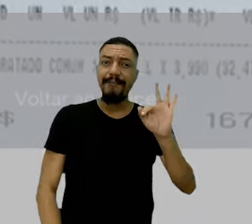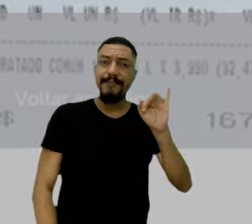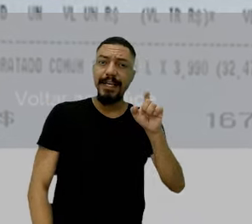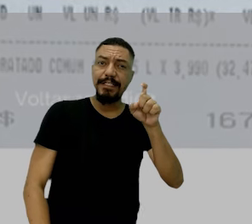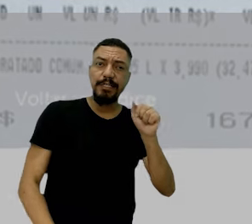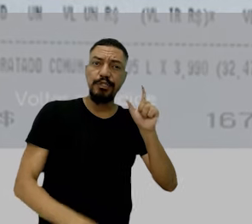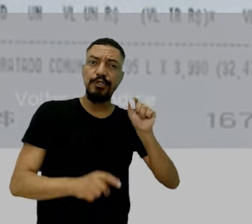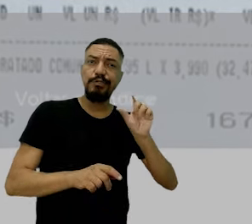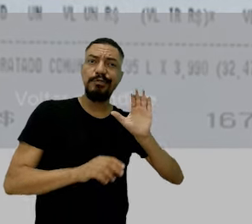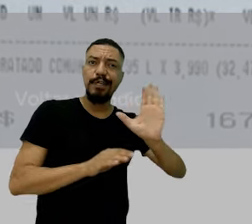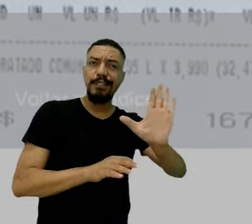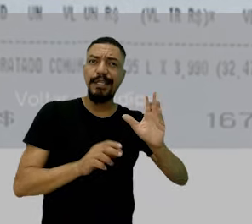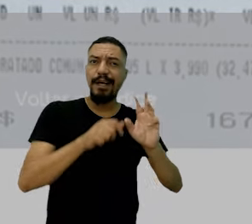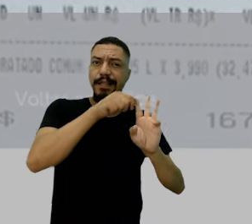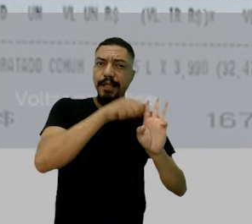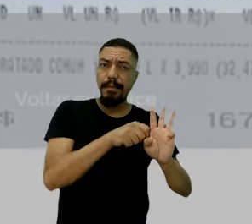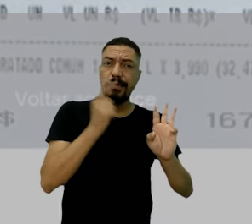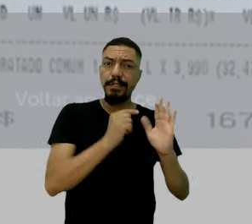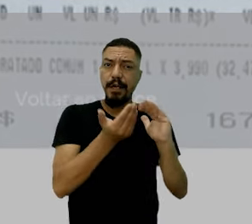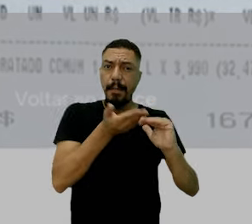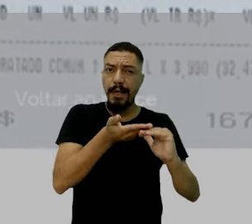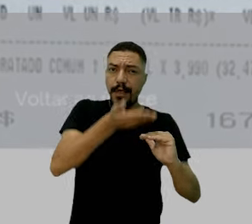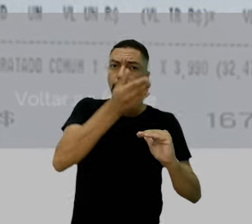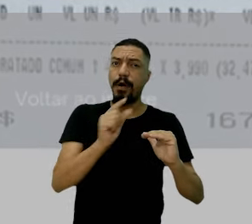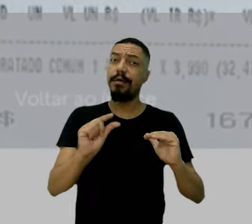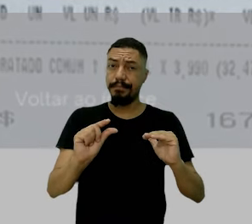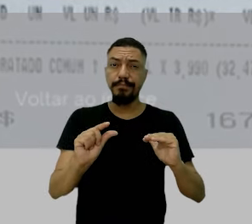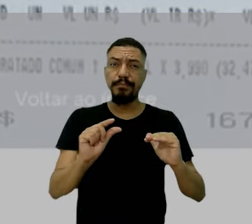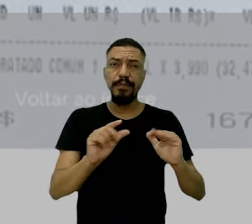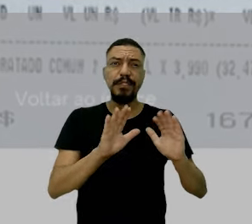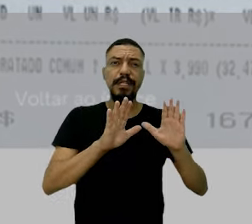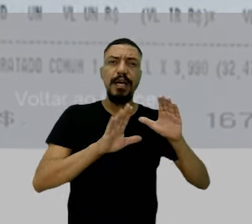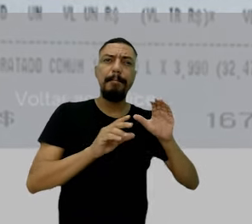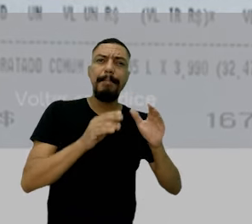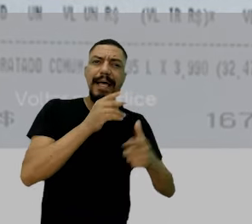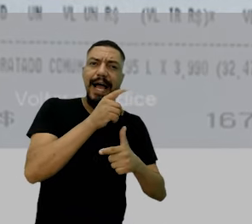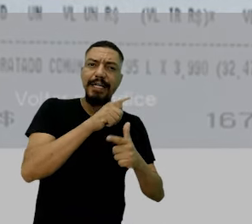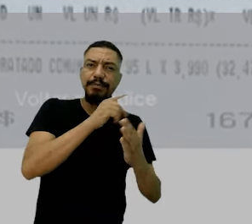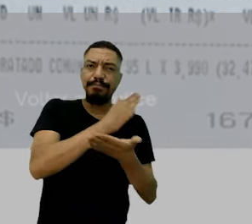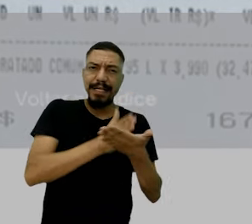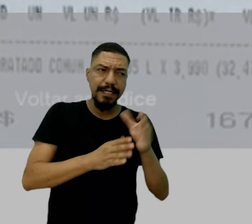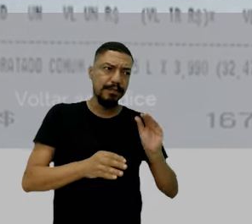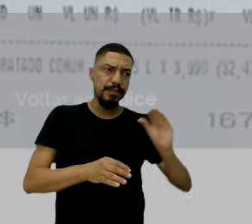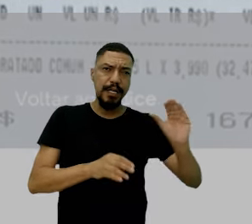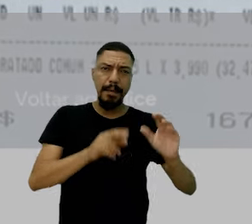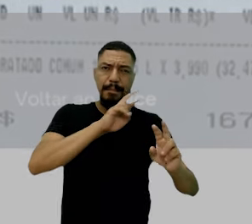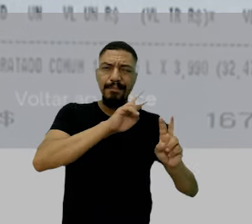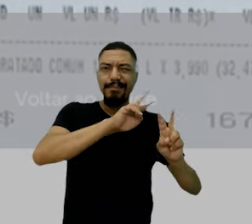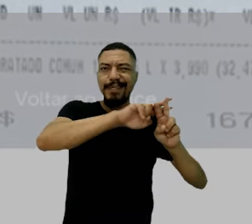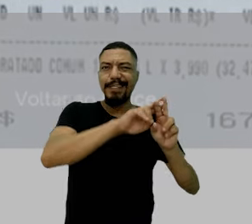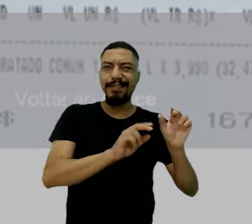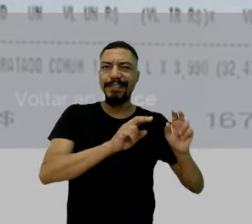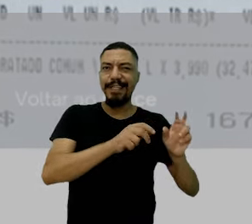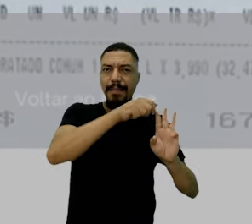fixa que você deixa o dinheiro preso tipo 3 meses e ele rende um pouquinho mais. Deixa metade no dinheiro que fica preso 3